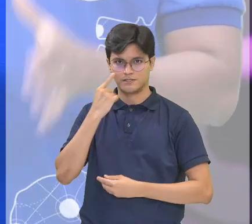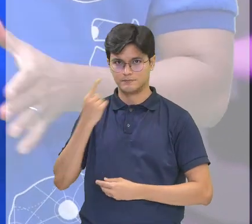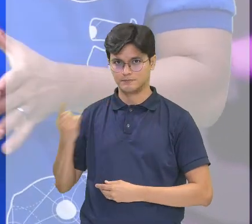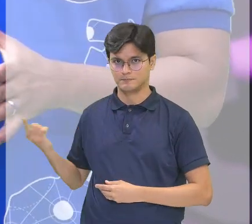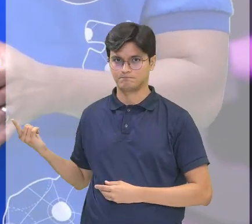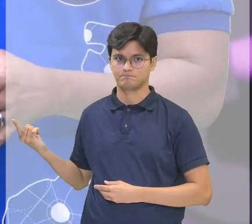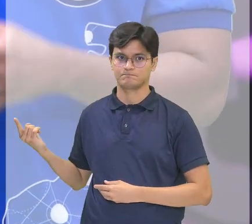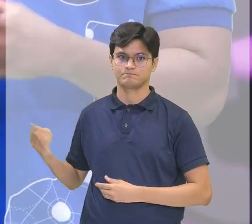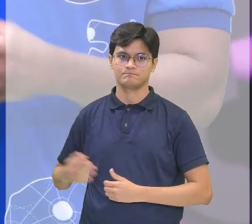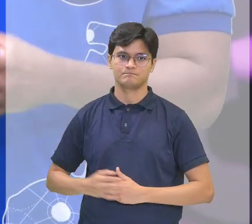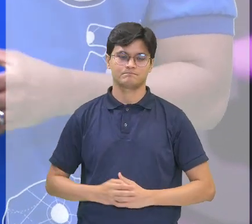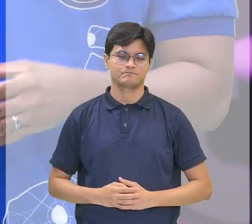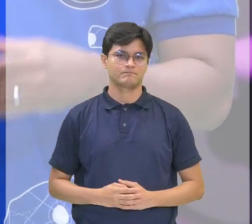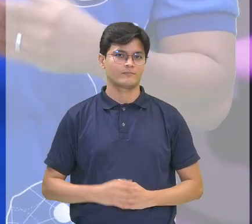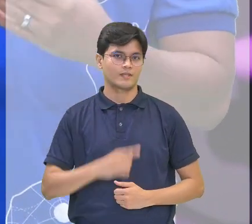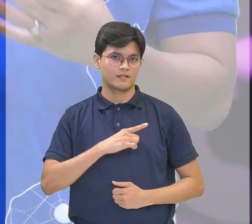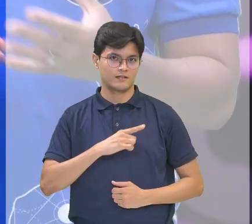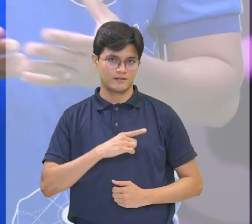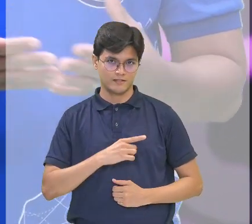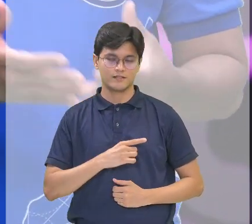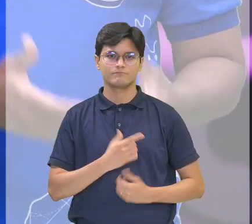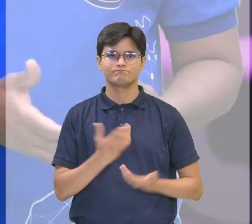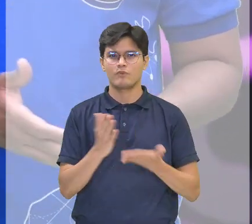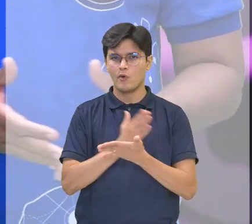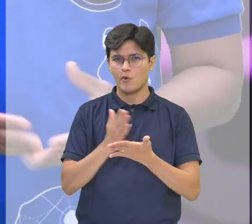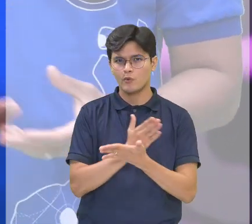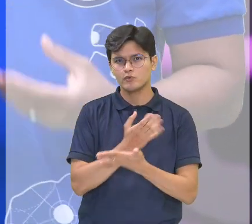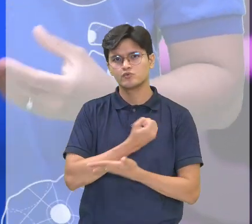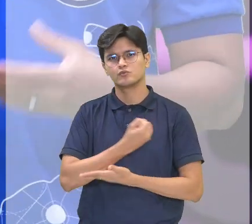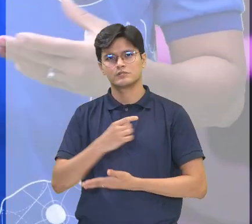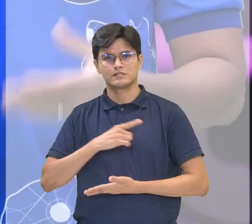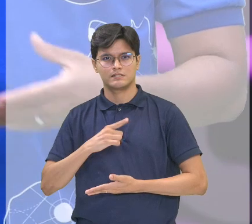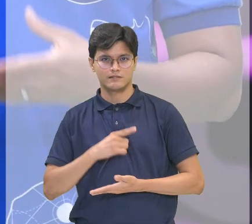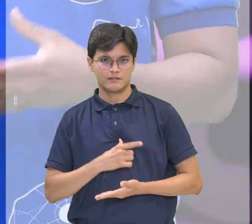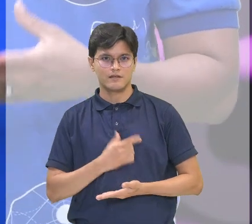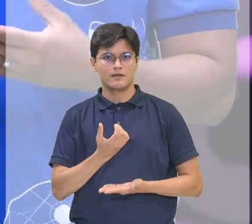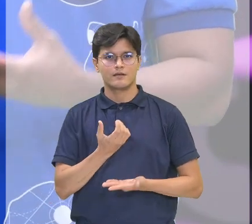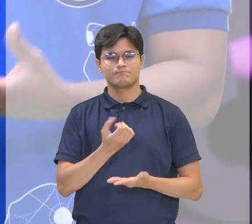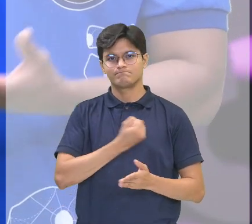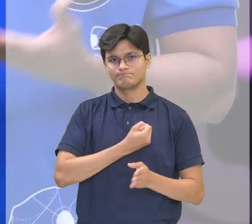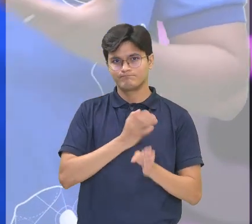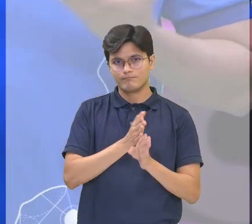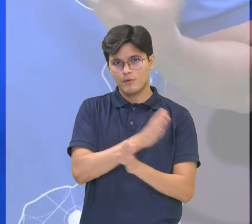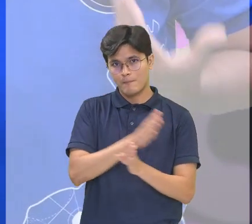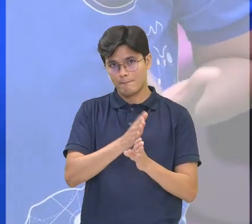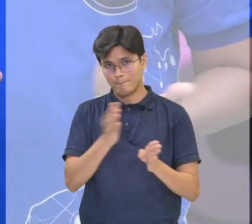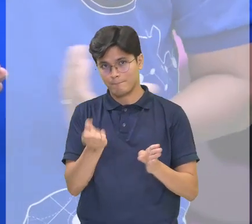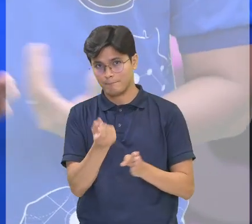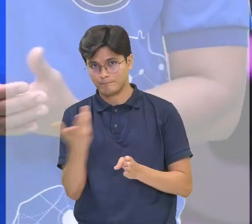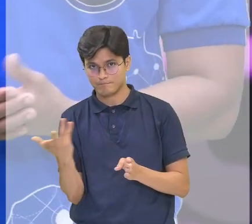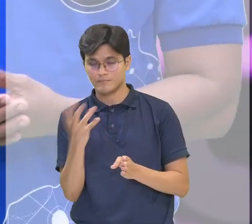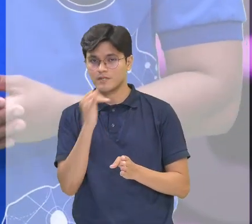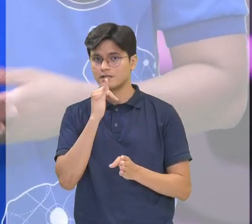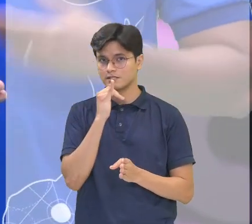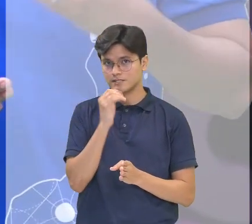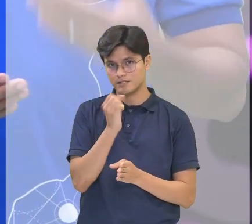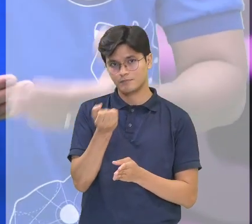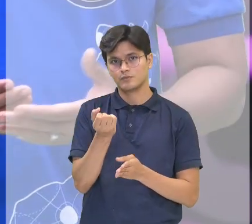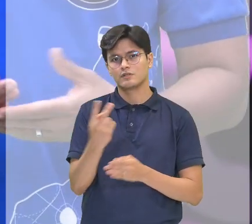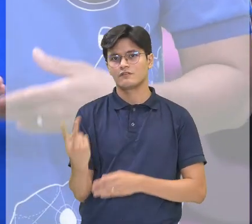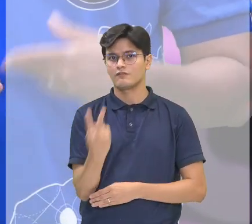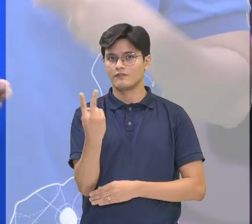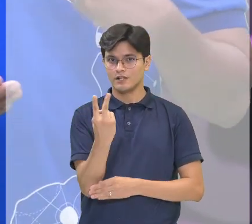seguinte, vai ter números que vai ter a parte inteira, né? Então, os valores que vêm antes da vírgula,